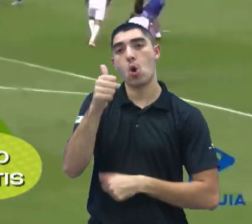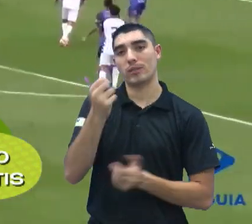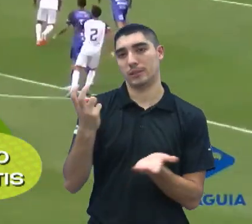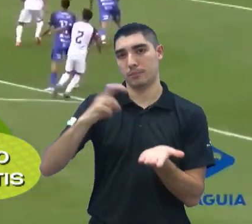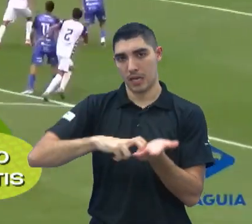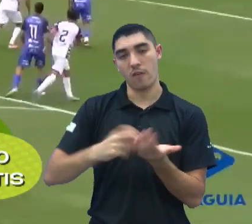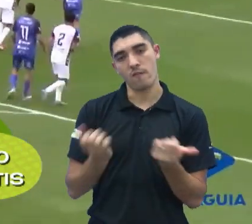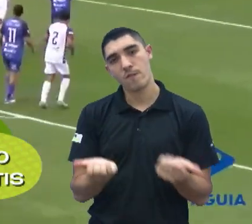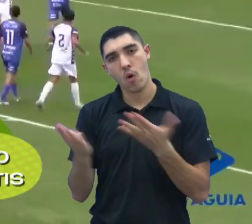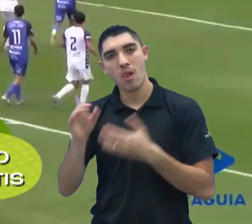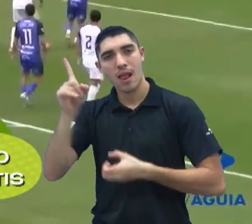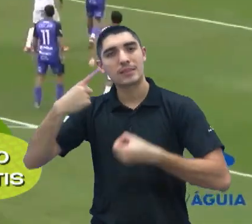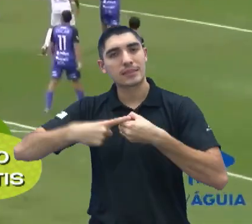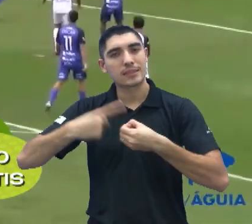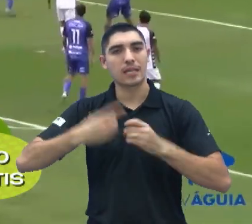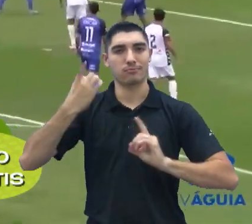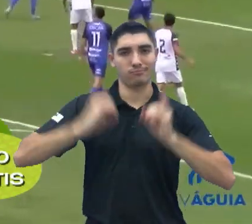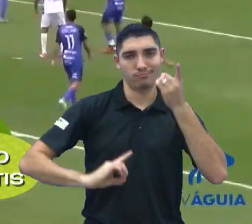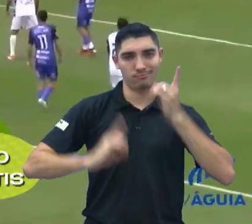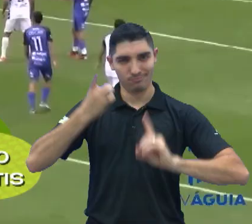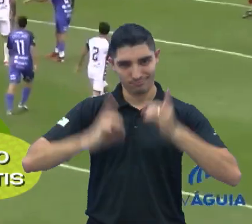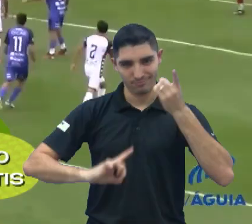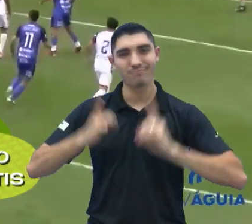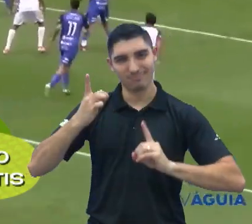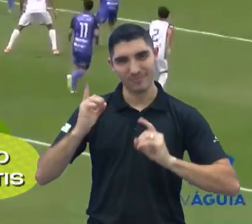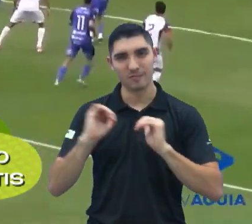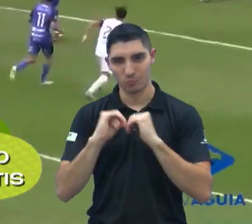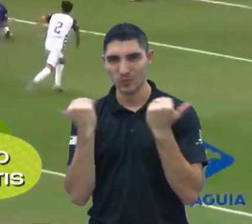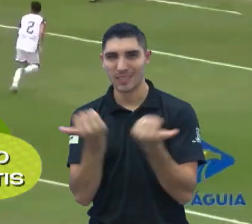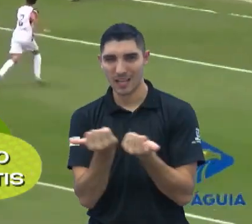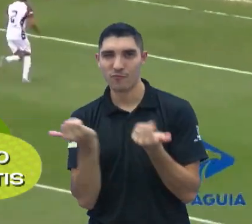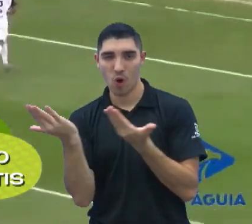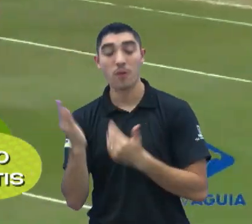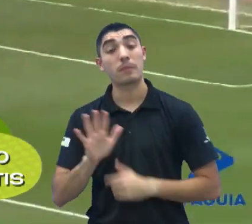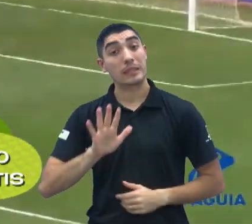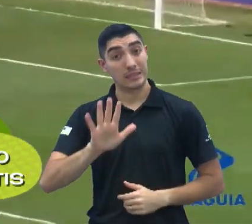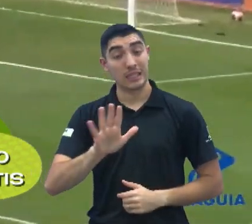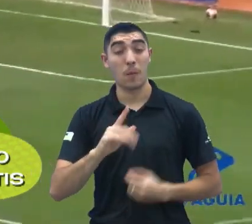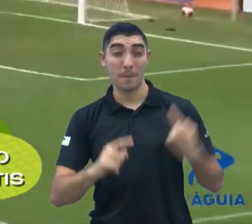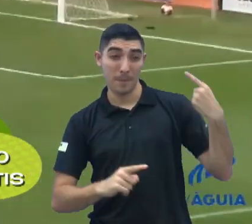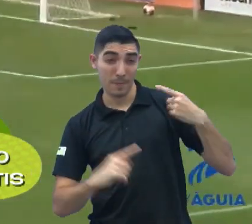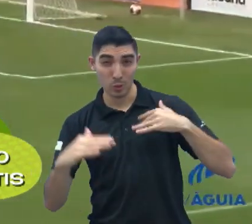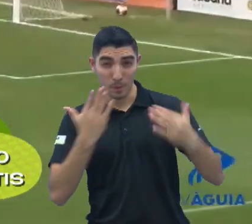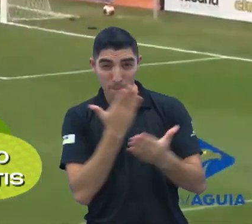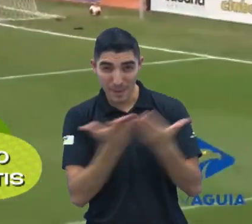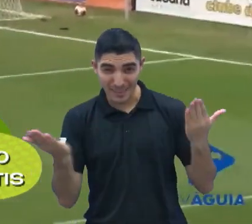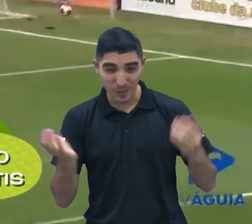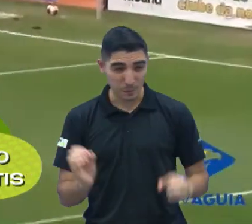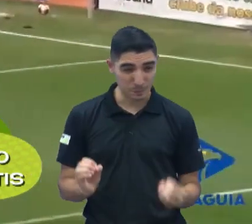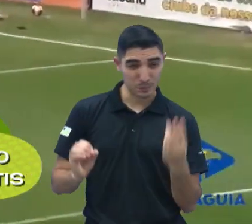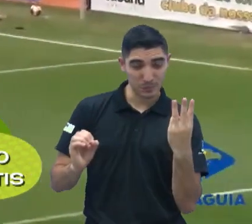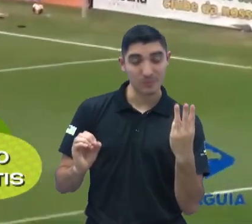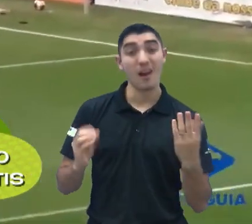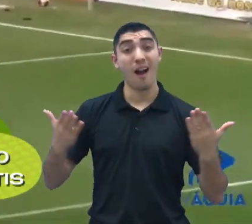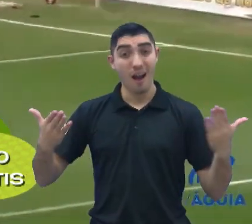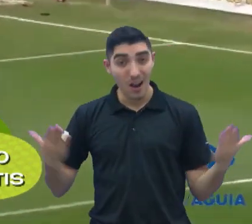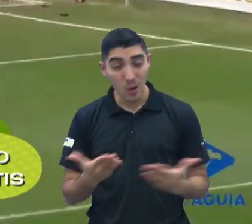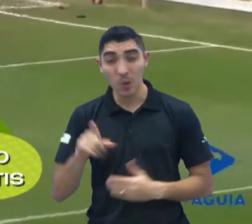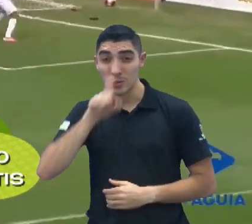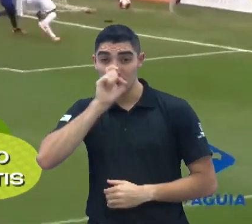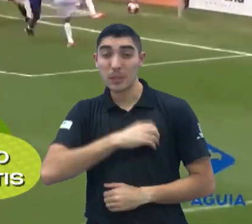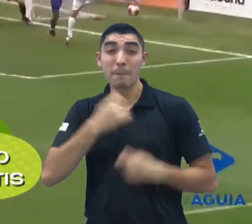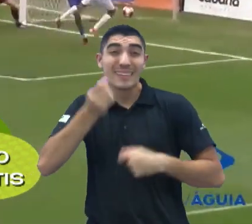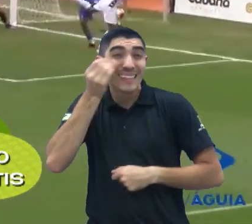Popular Prudentão, lá em Presidente Prudente. Como o São José perdeu por 3-0, ele precisa fazer um resultado de pelo menos 3 gols de